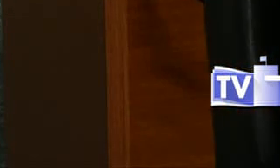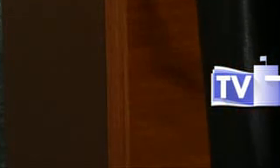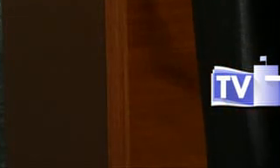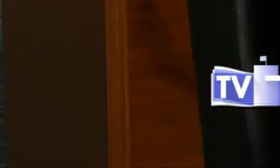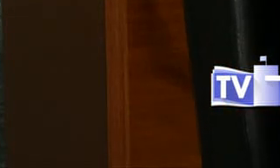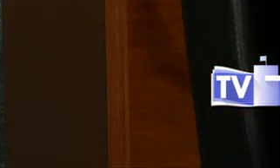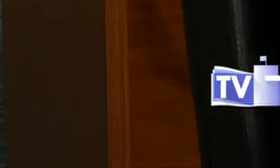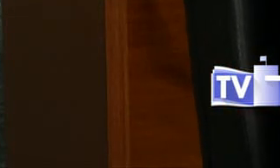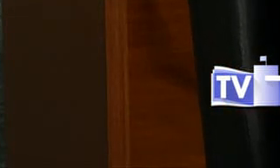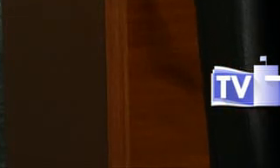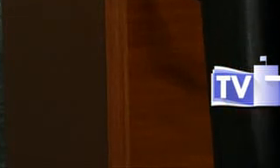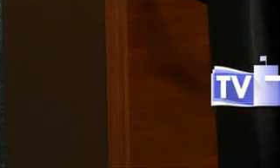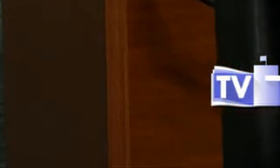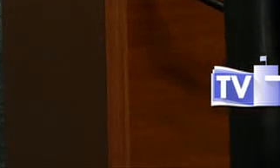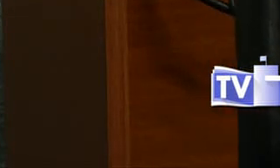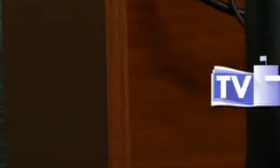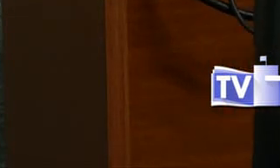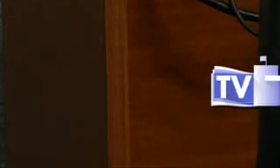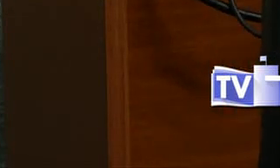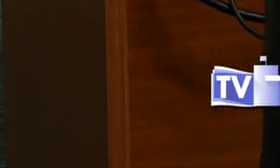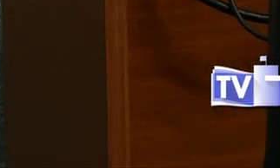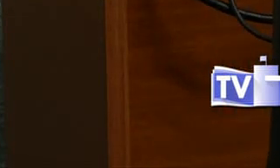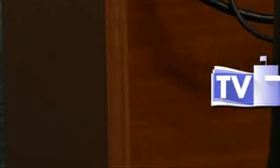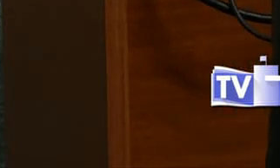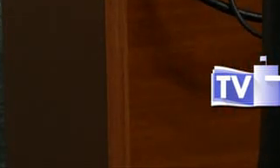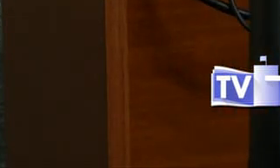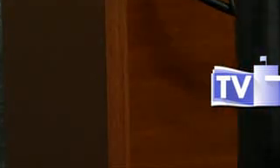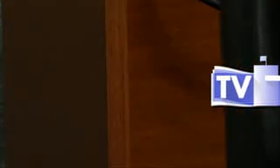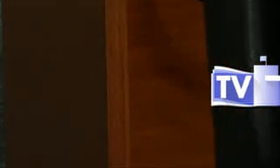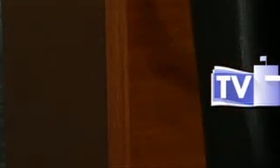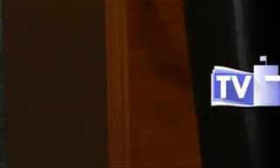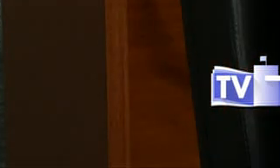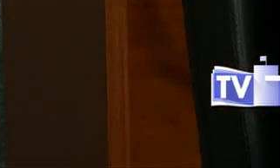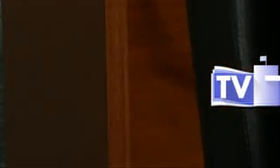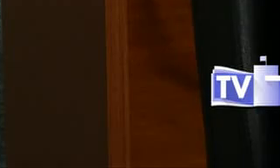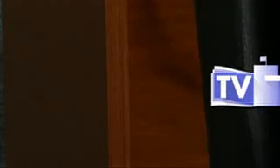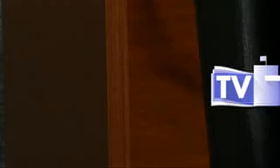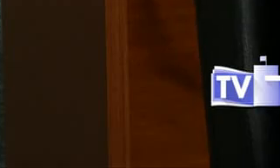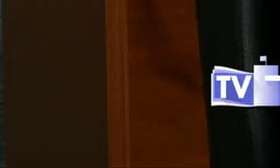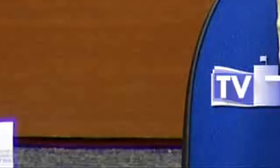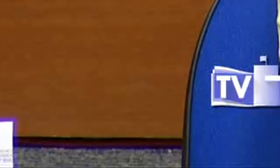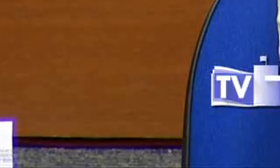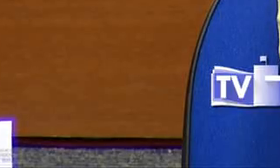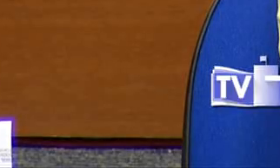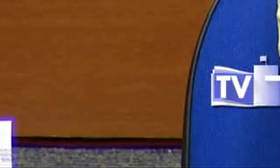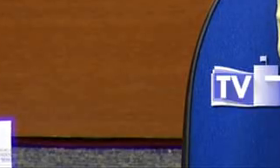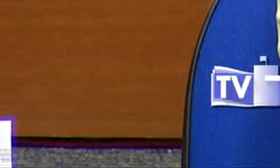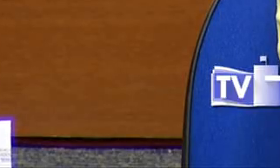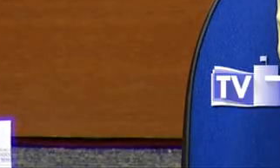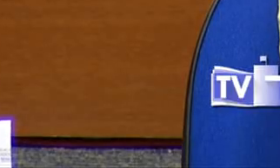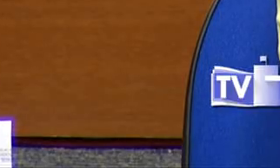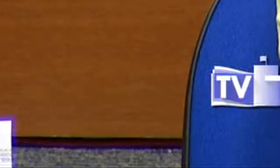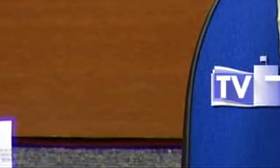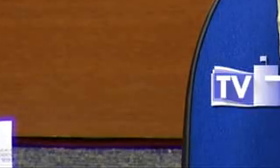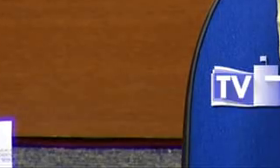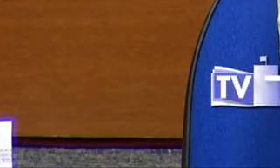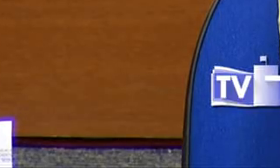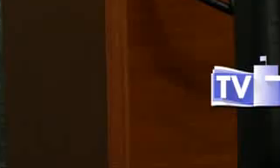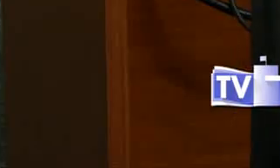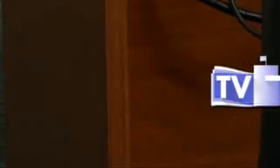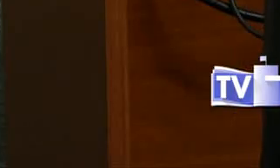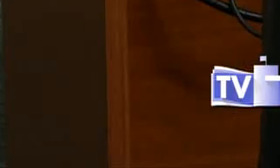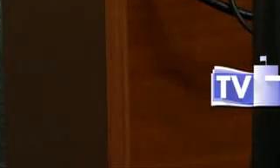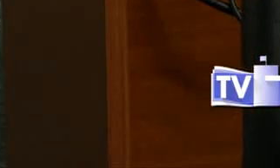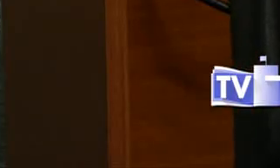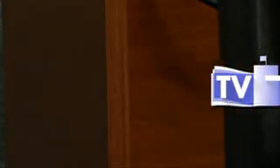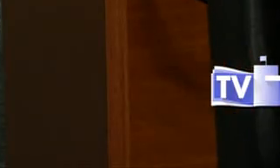termo reabilitação, porque parece que me remete à doença, e eu sempre falo que eu não trabalho com doentes. Então,